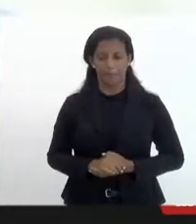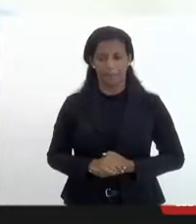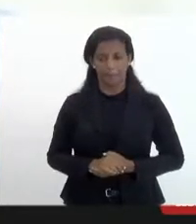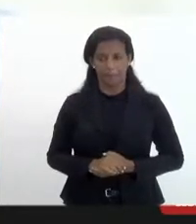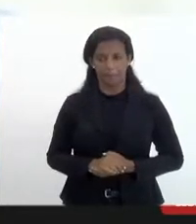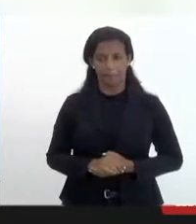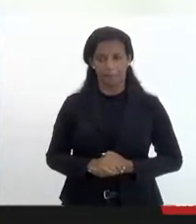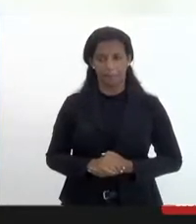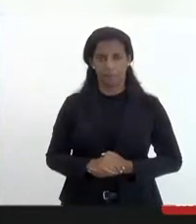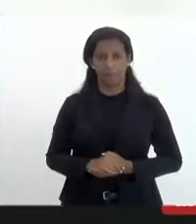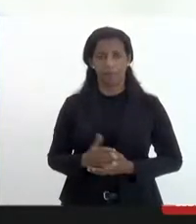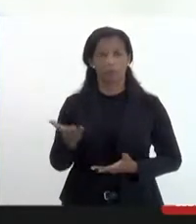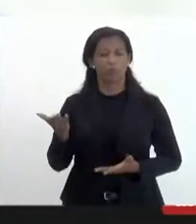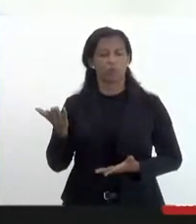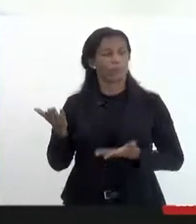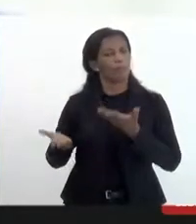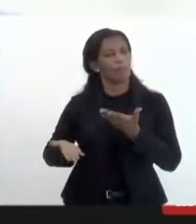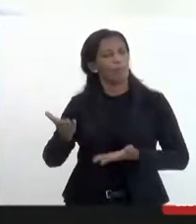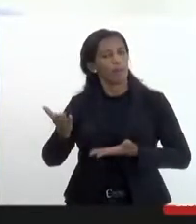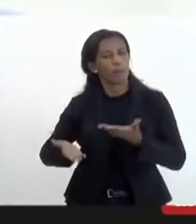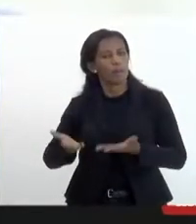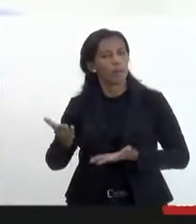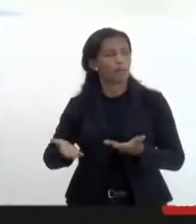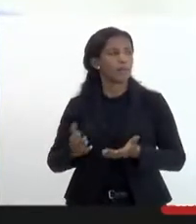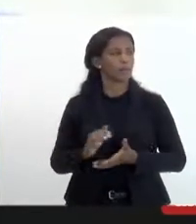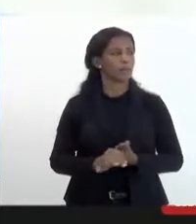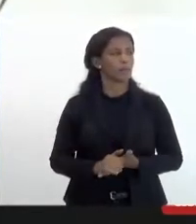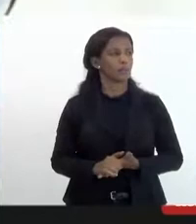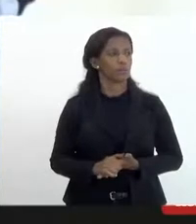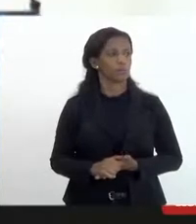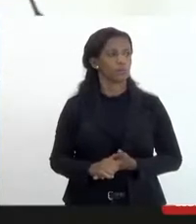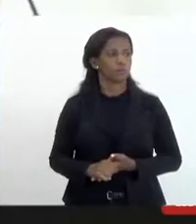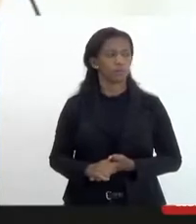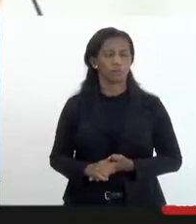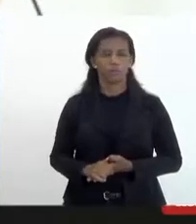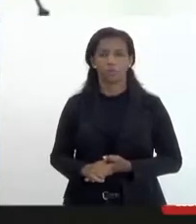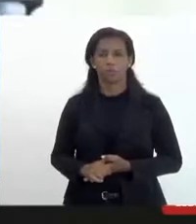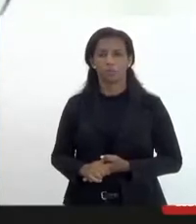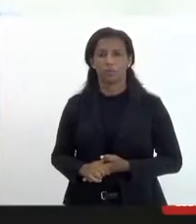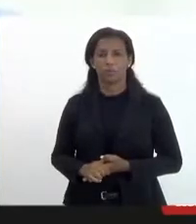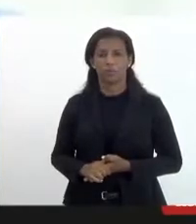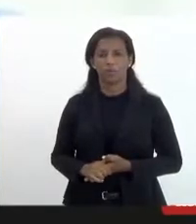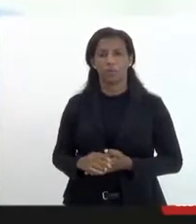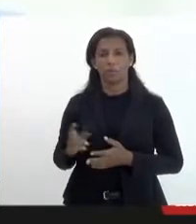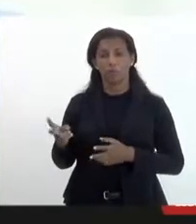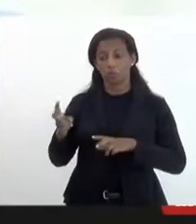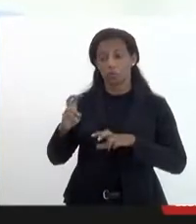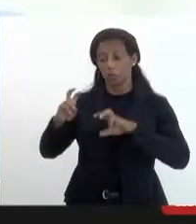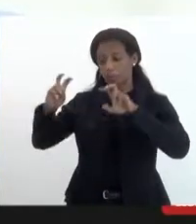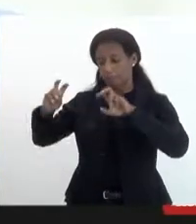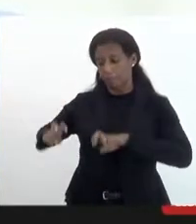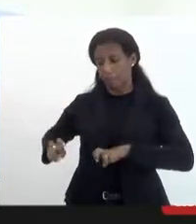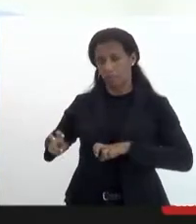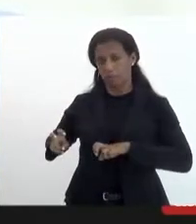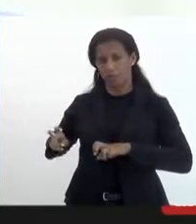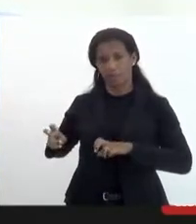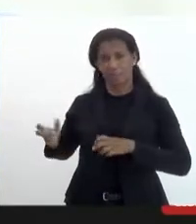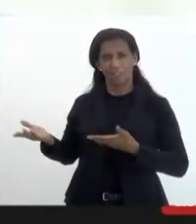sobre a questão do balanço, a questão da mesa de negociação com